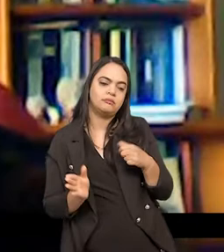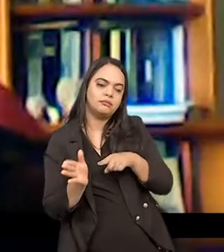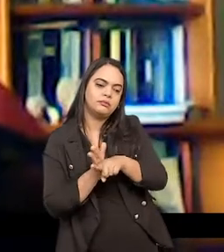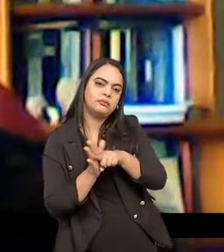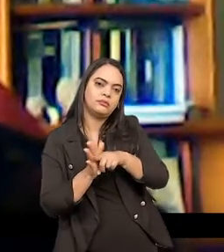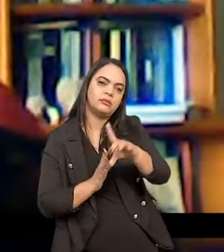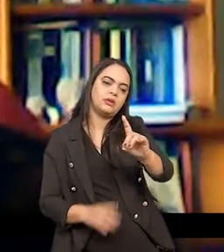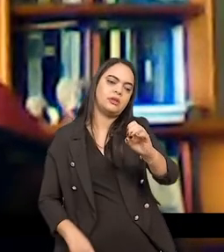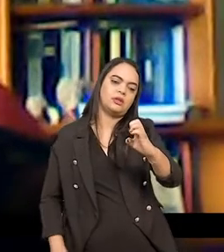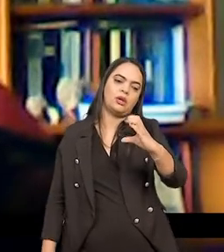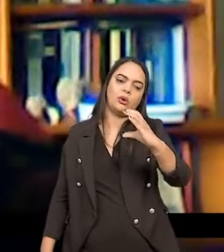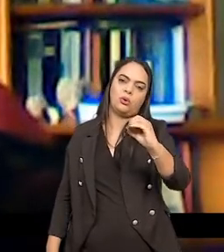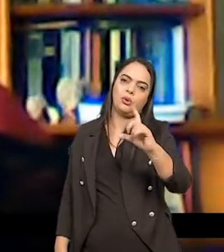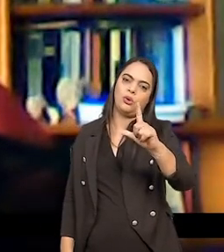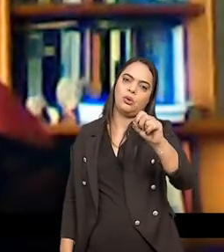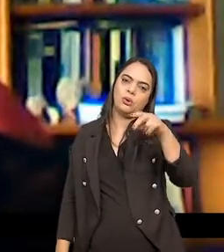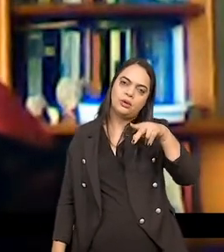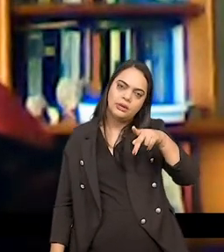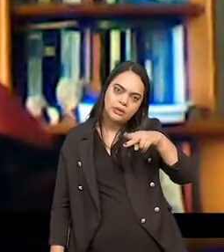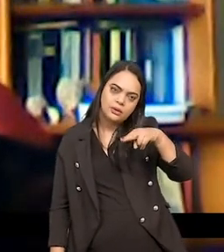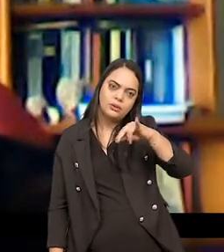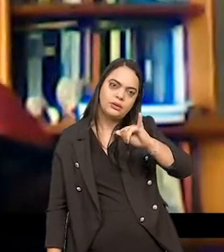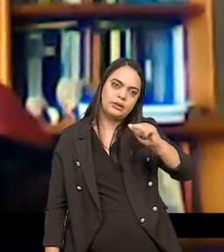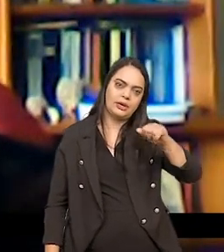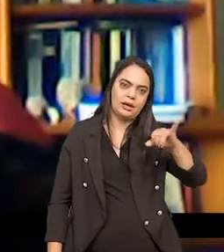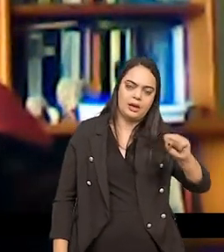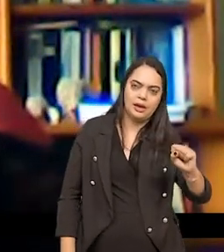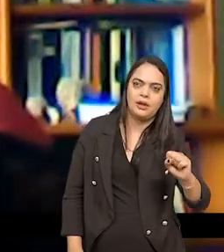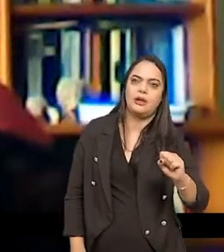decoloniais, puxando essa questão agora aqui,